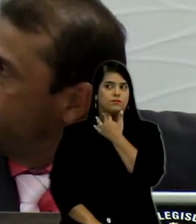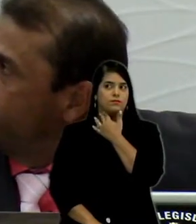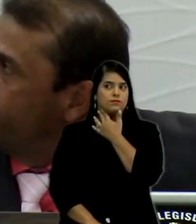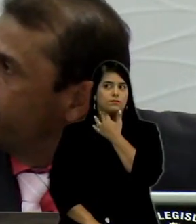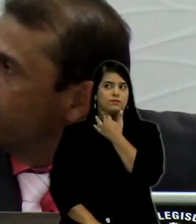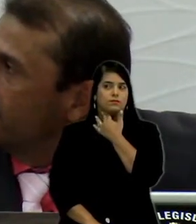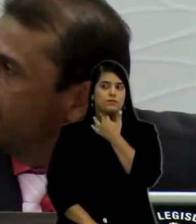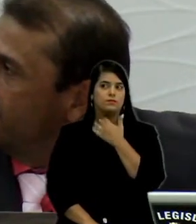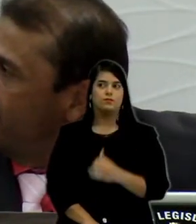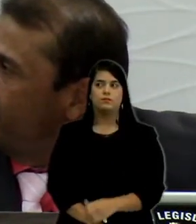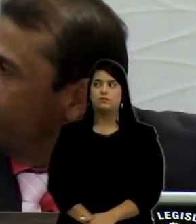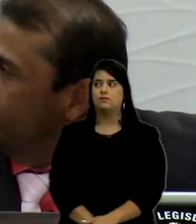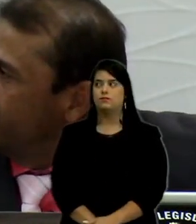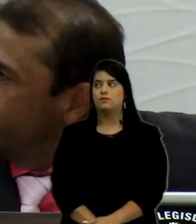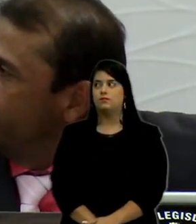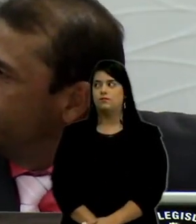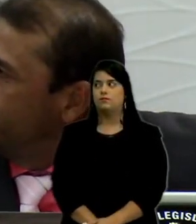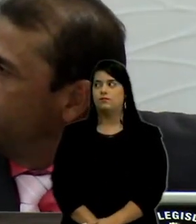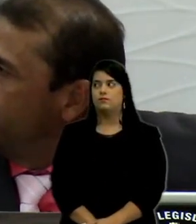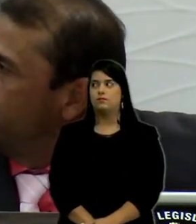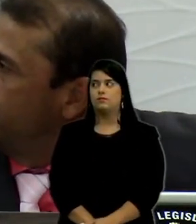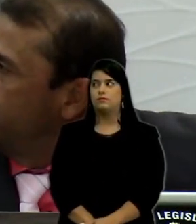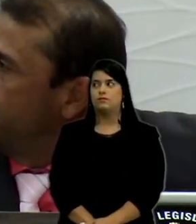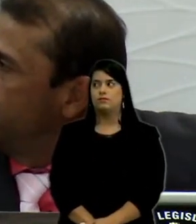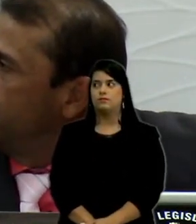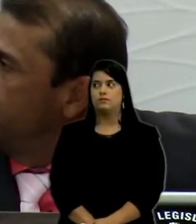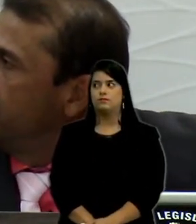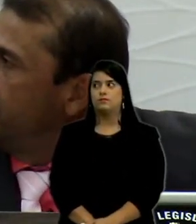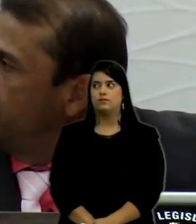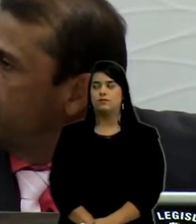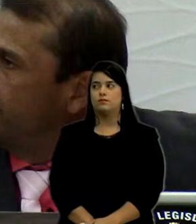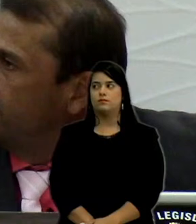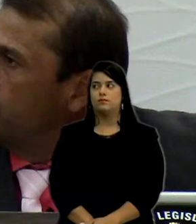Mas que é o autor do requerimento. O autor estava fora.